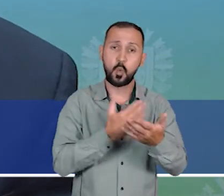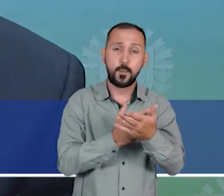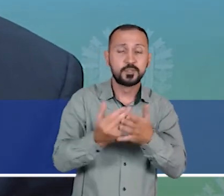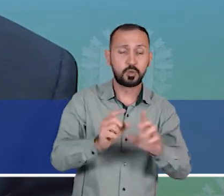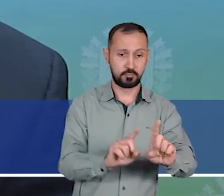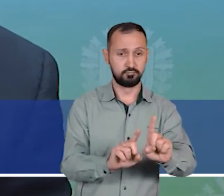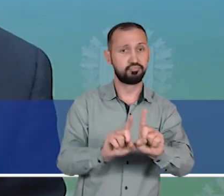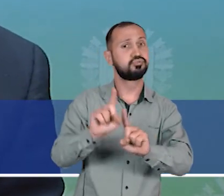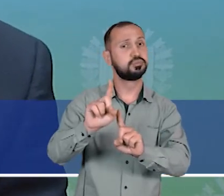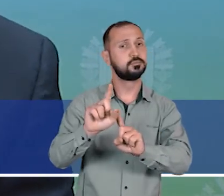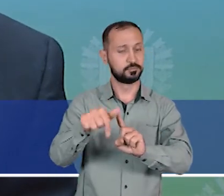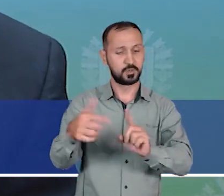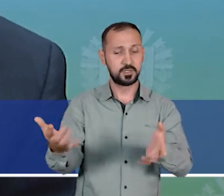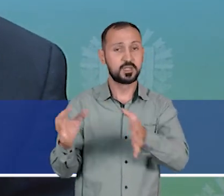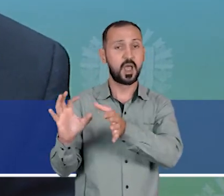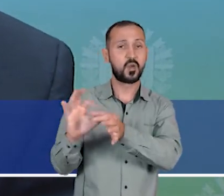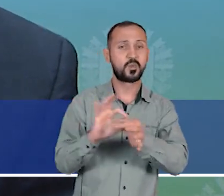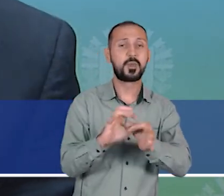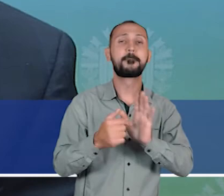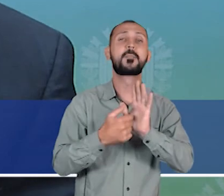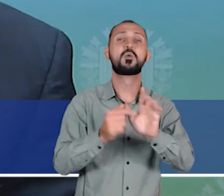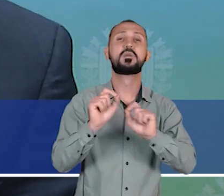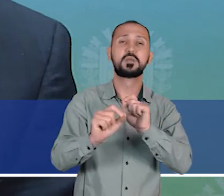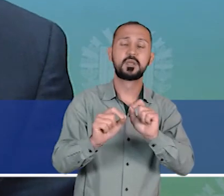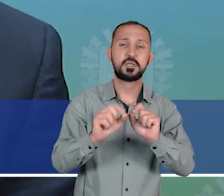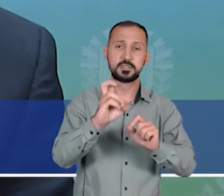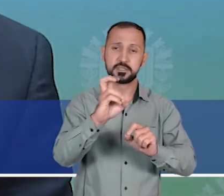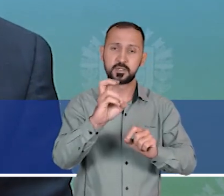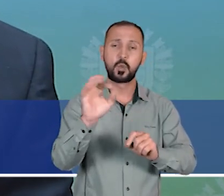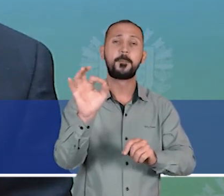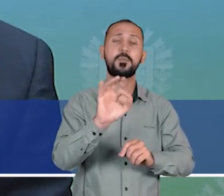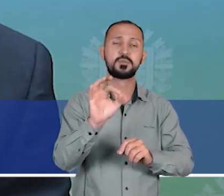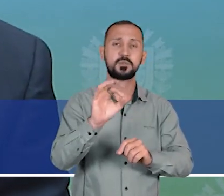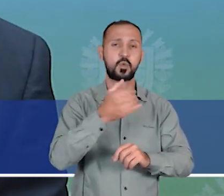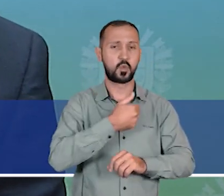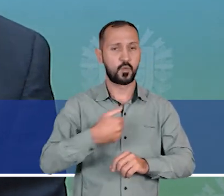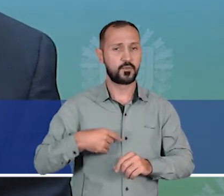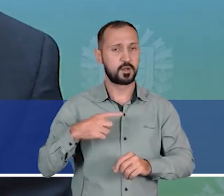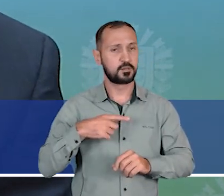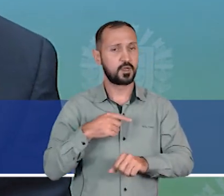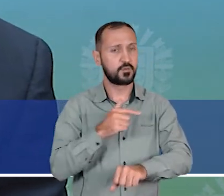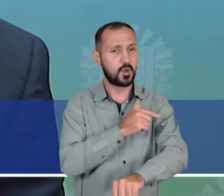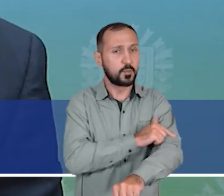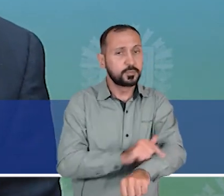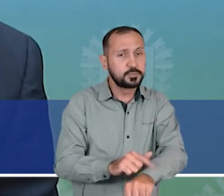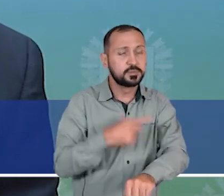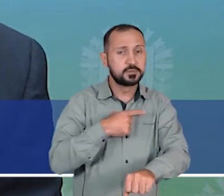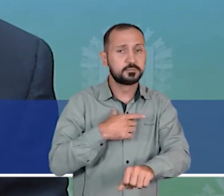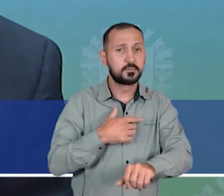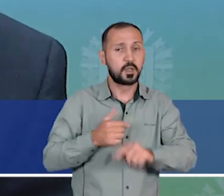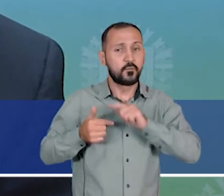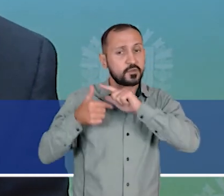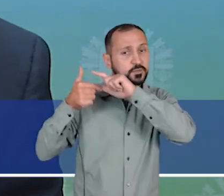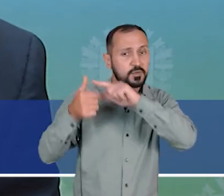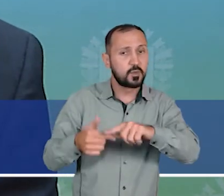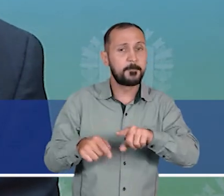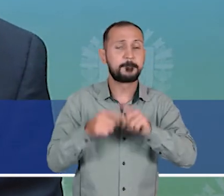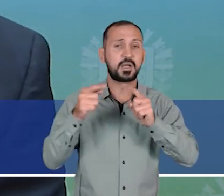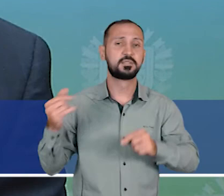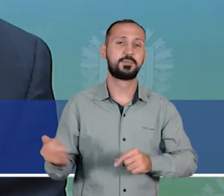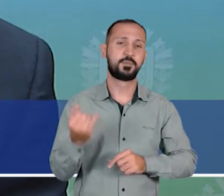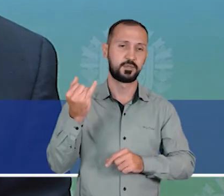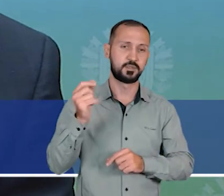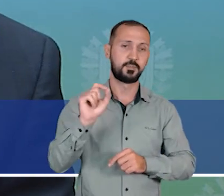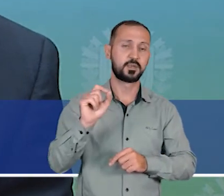esse cenário ele mostra, né, de que ao aumentar 5%, o governo ainda teve uma atitude conservadora, mas